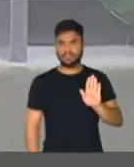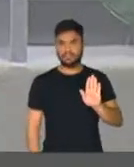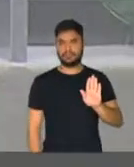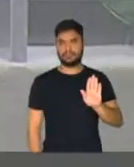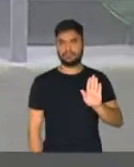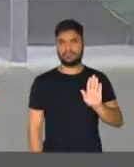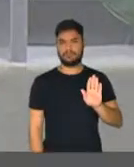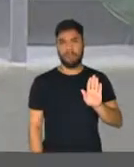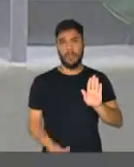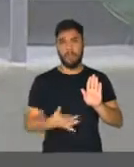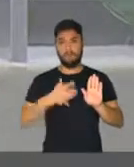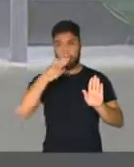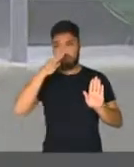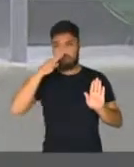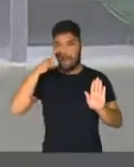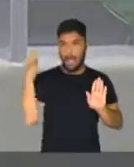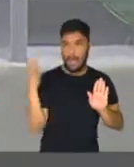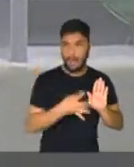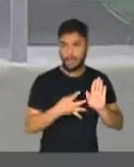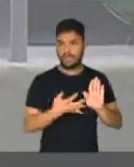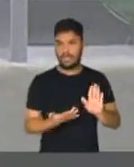foi denunciado